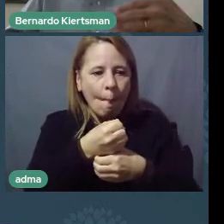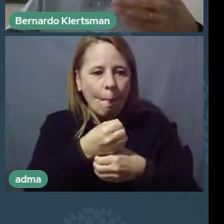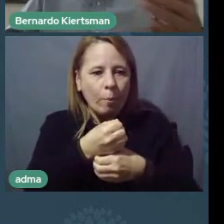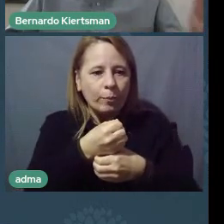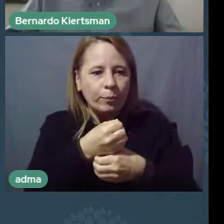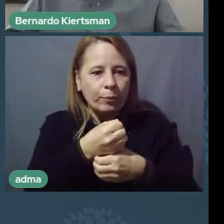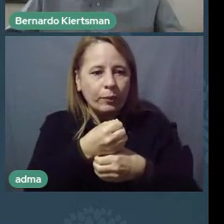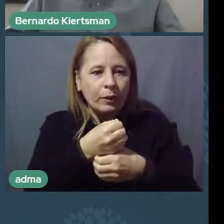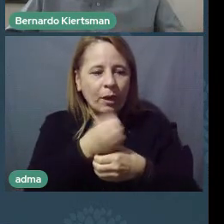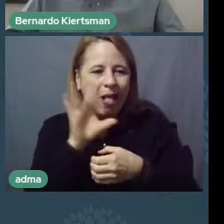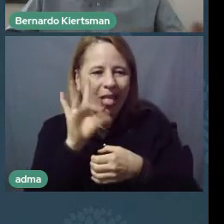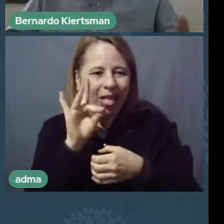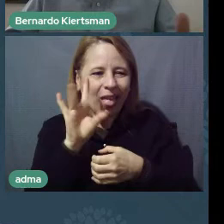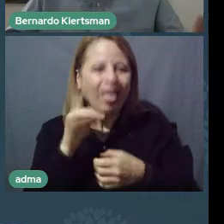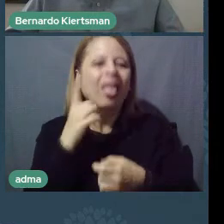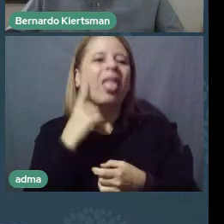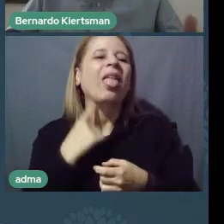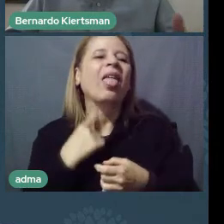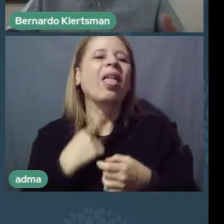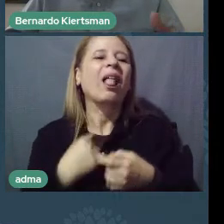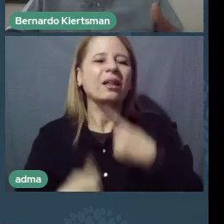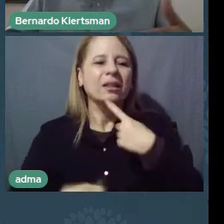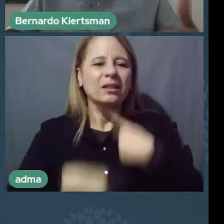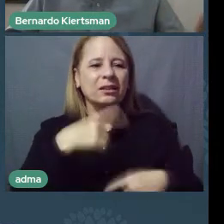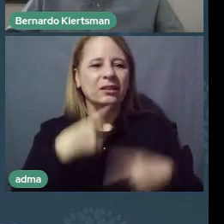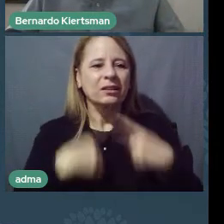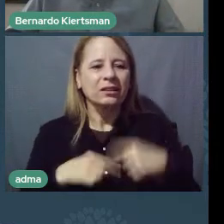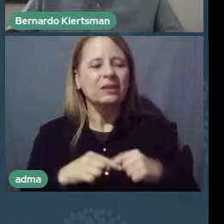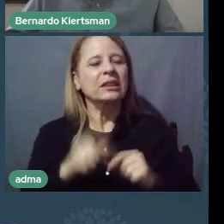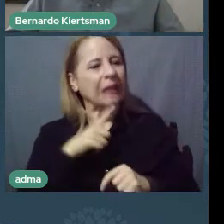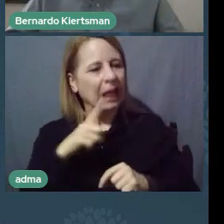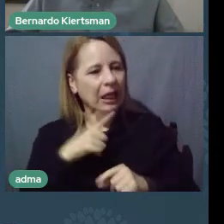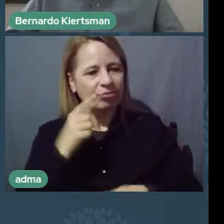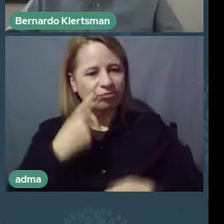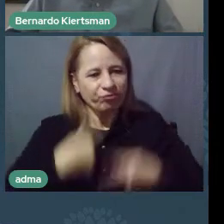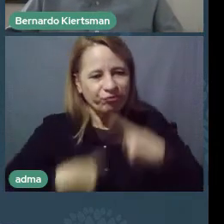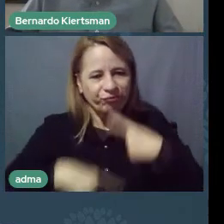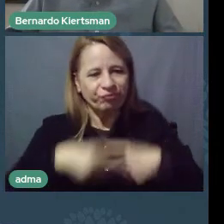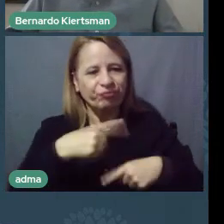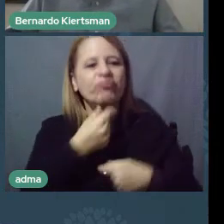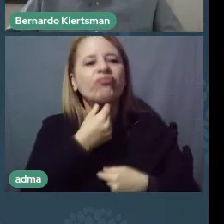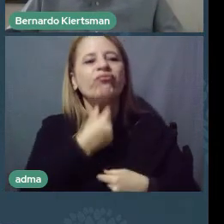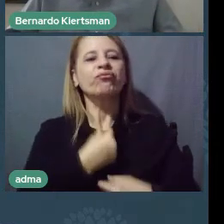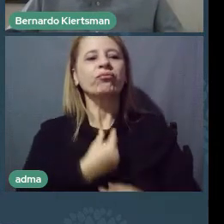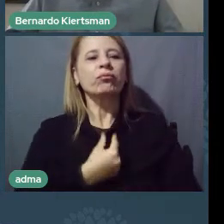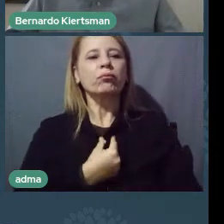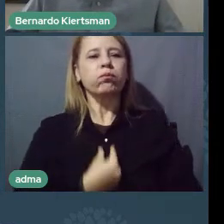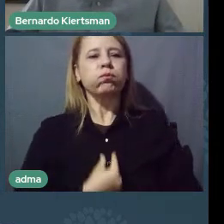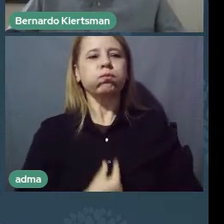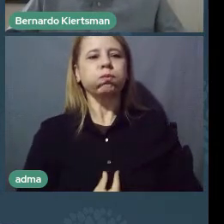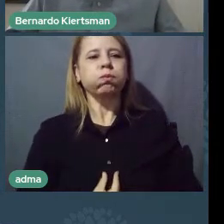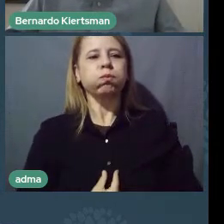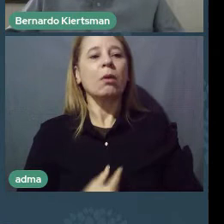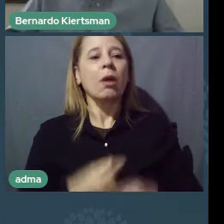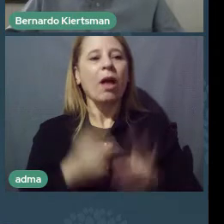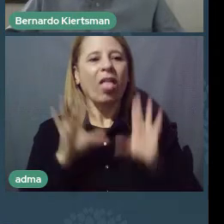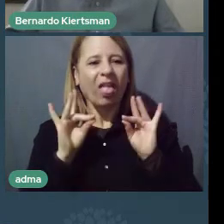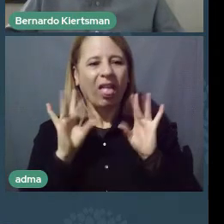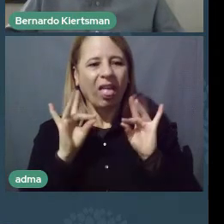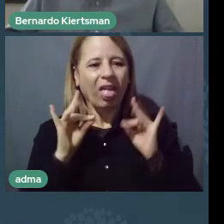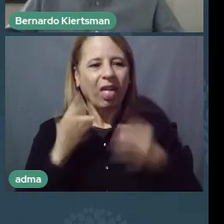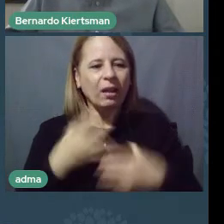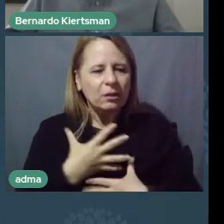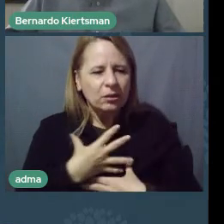da inflamação, porque a gente tem um processo inflamatório no brônquio, acúmulo de secreção e faz com